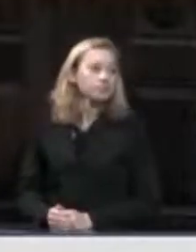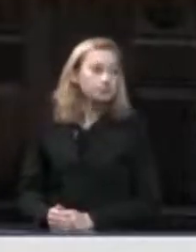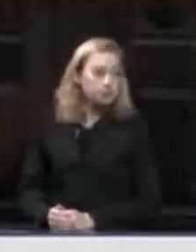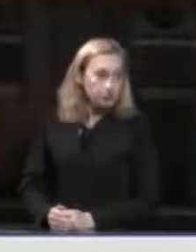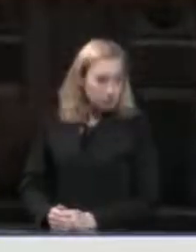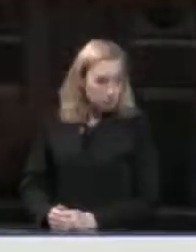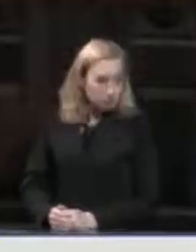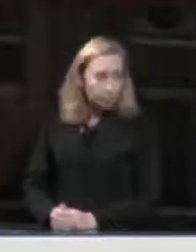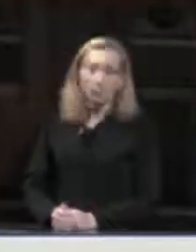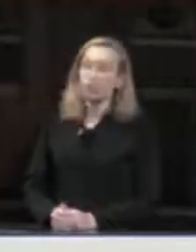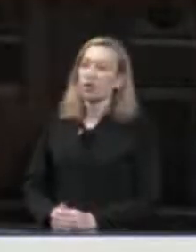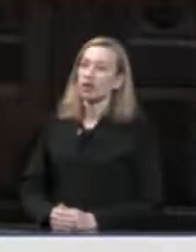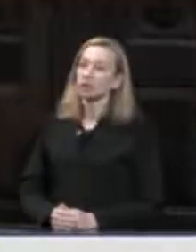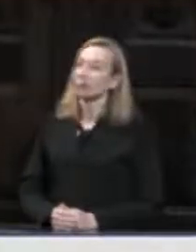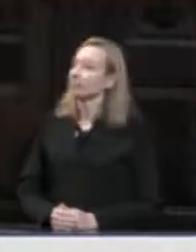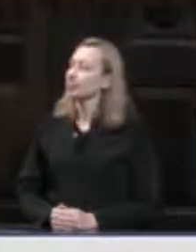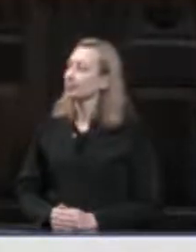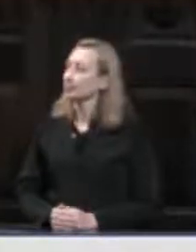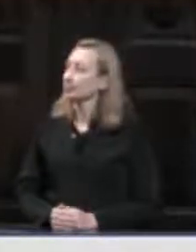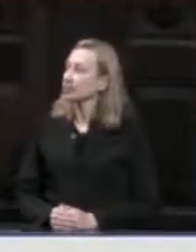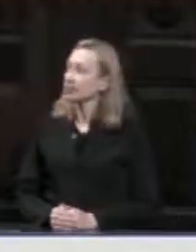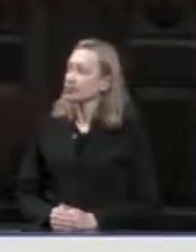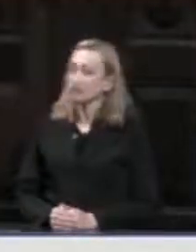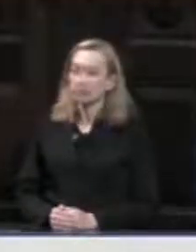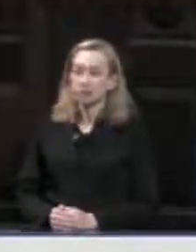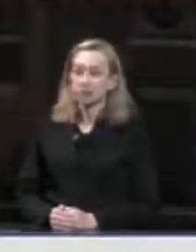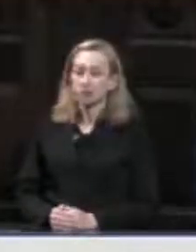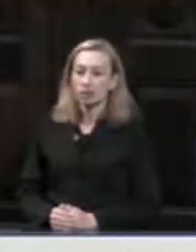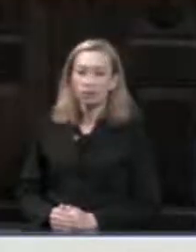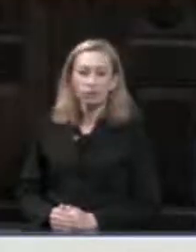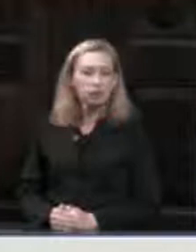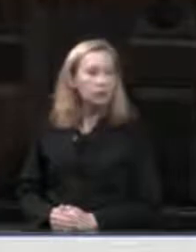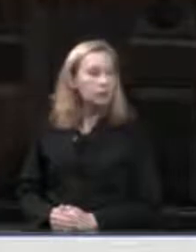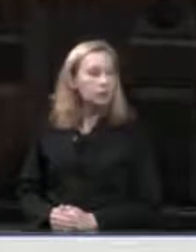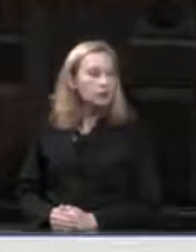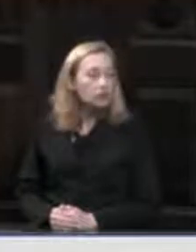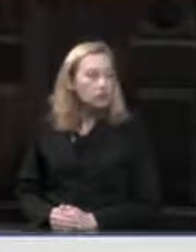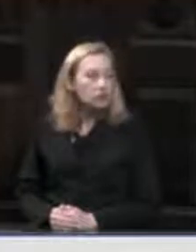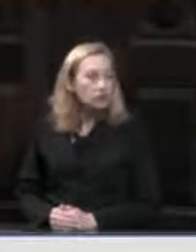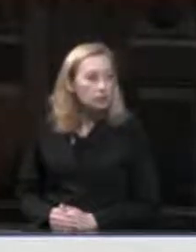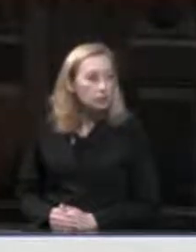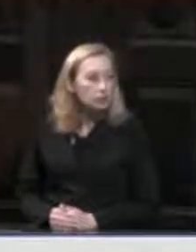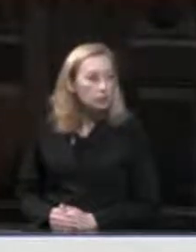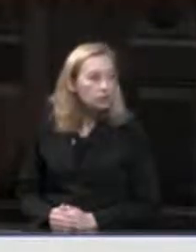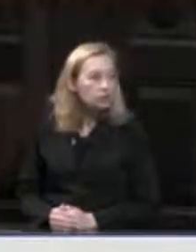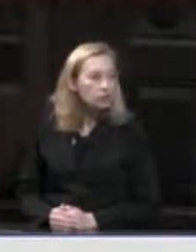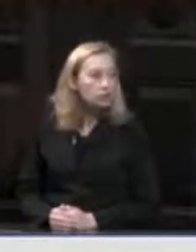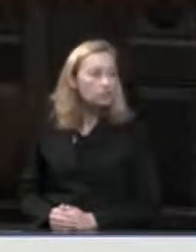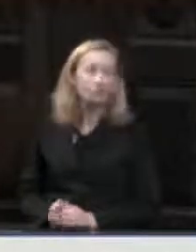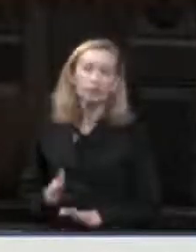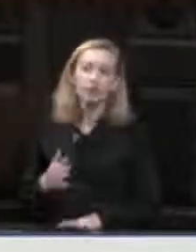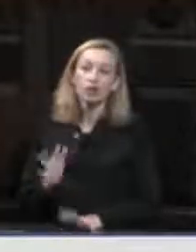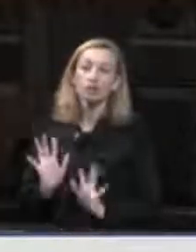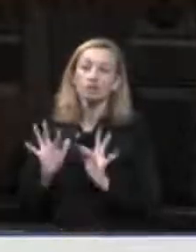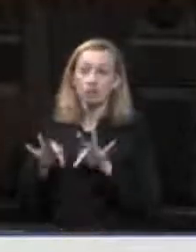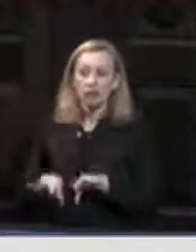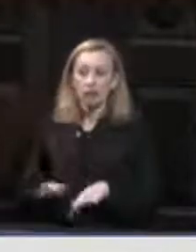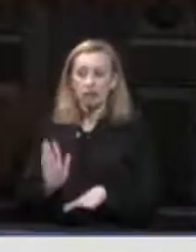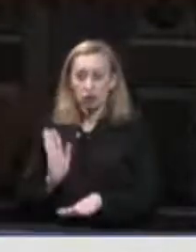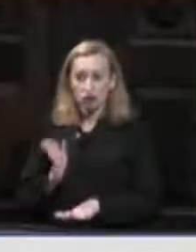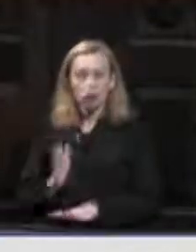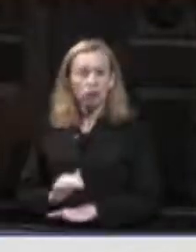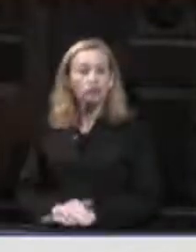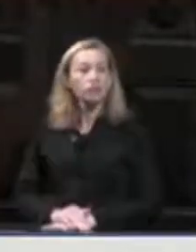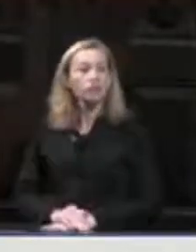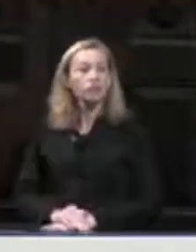Com certeza, deputado Mito. Então, eu estou aqui terminando o meu posicionamento